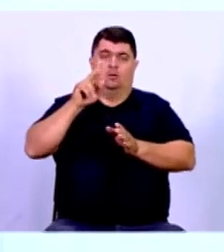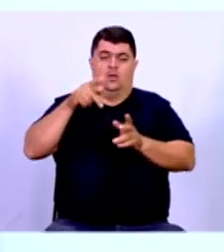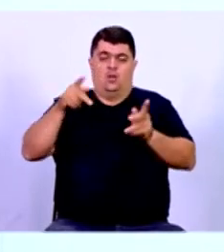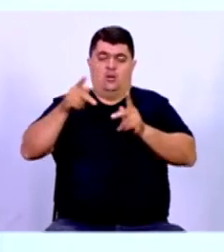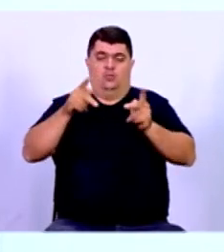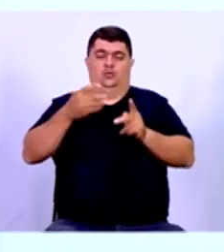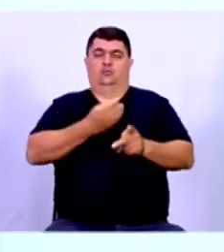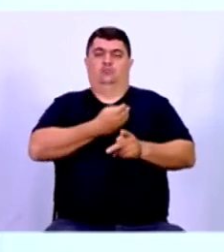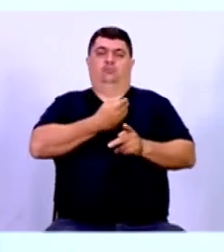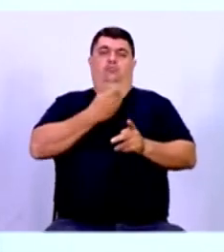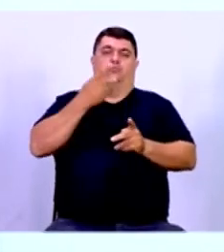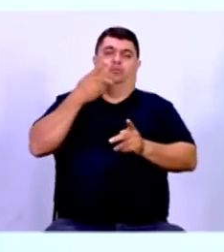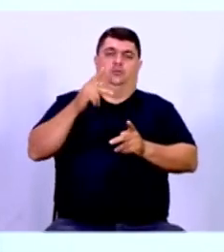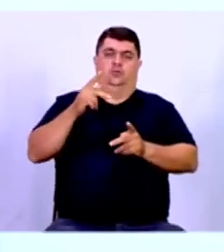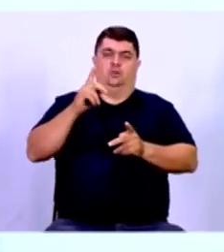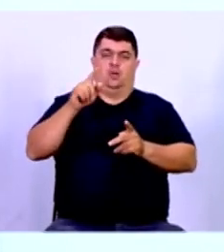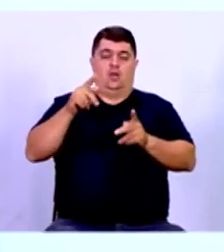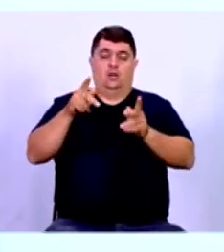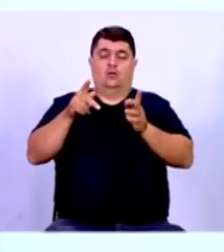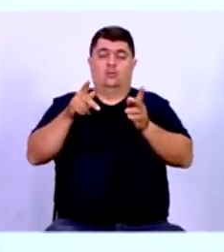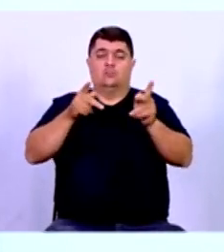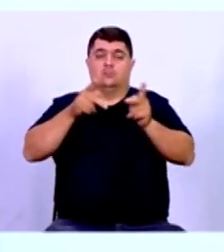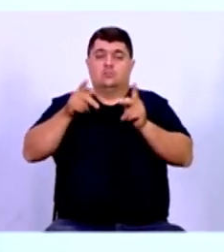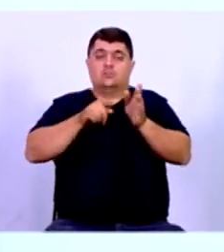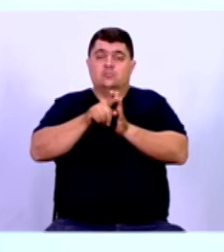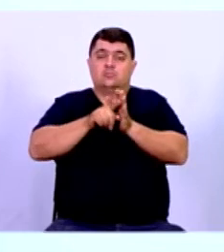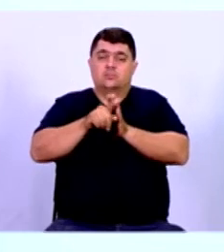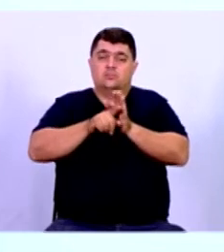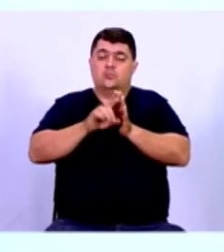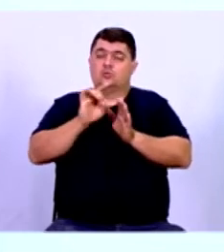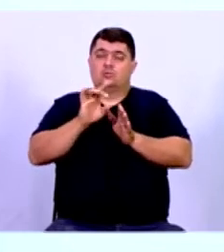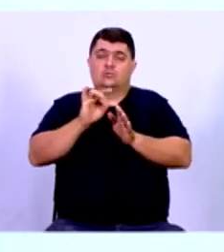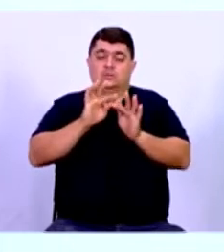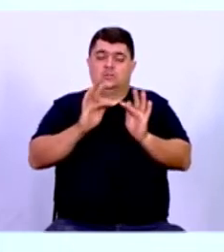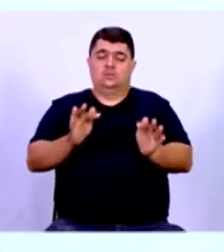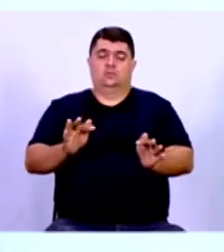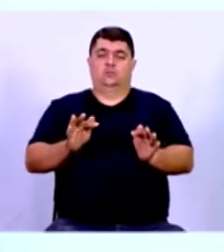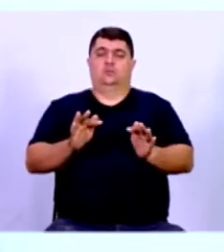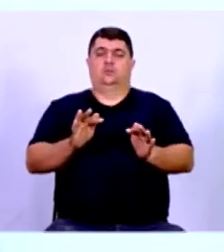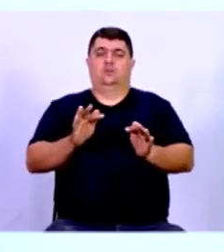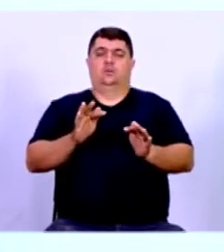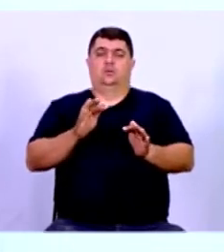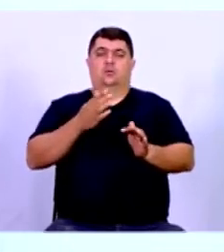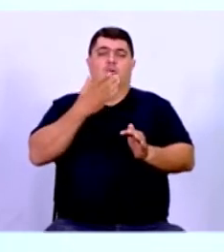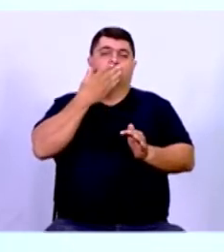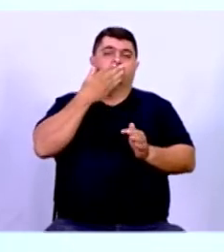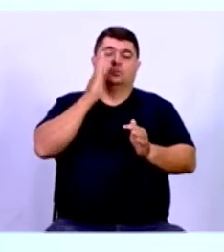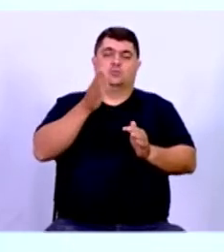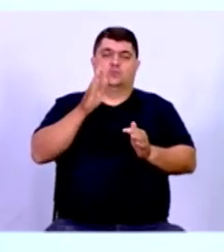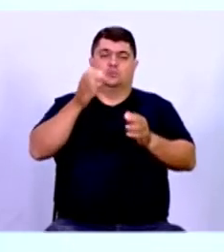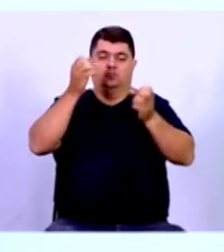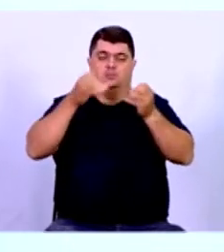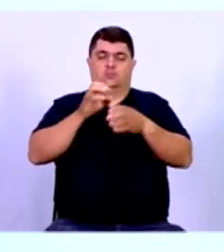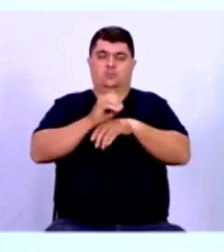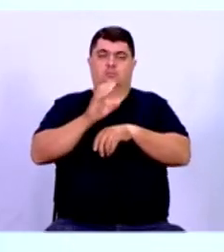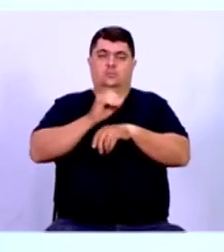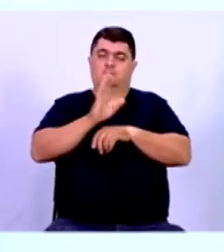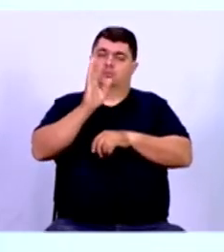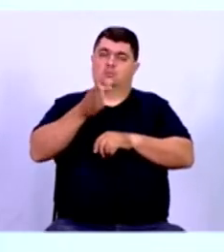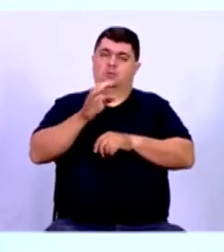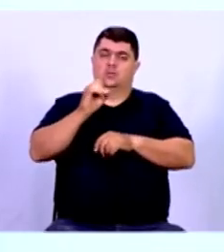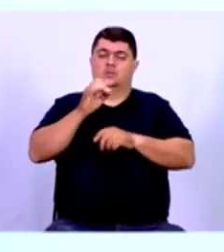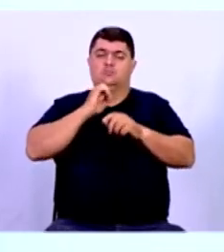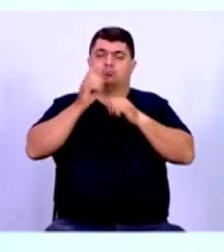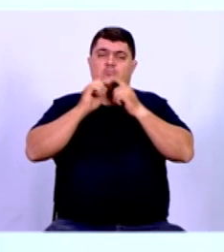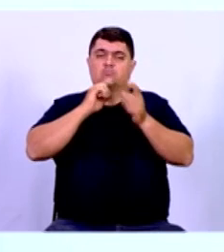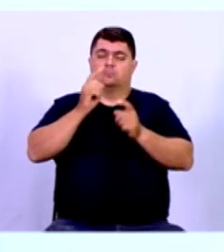da sua vida, é um projeto de pesquisa, né? É um esboço de projeto. E o modelo já está lá e todas as orientações estão contidas. Mas se você